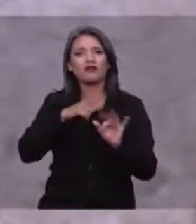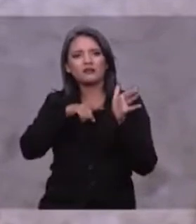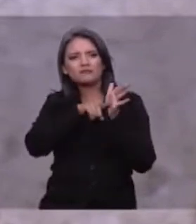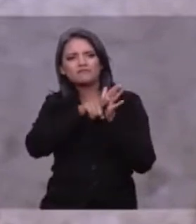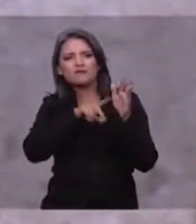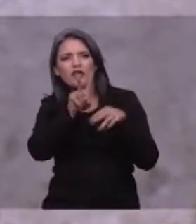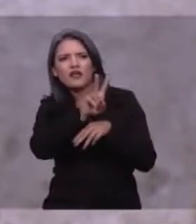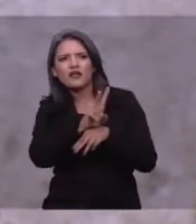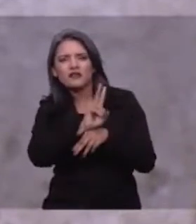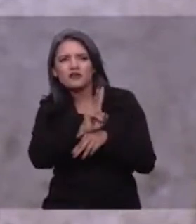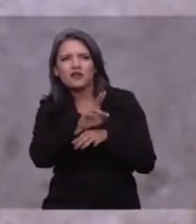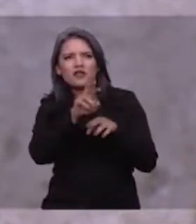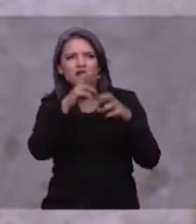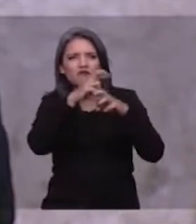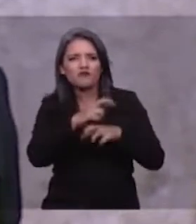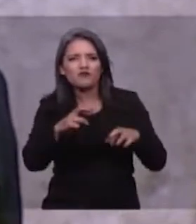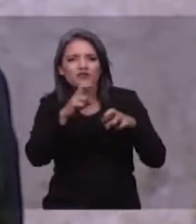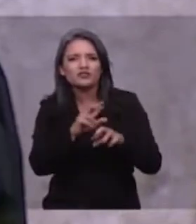circunstâncias.